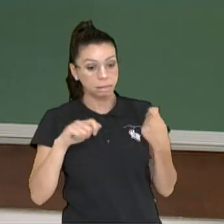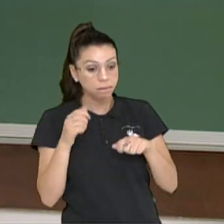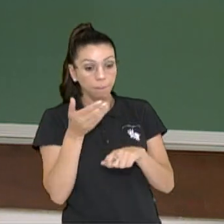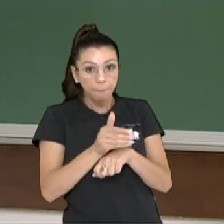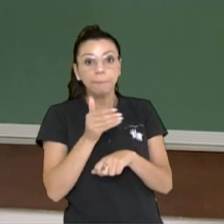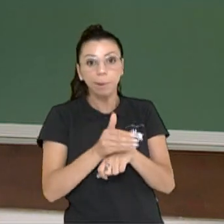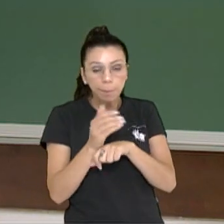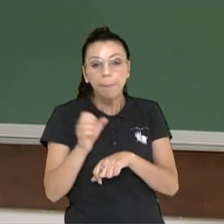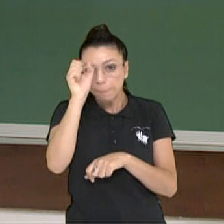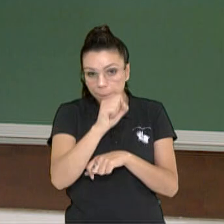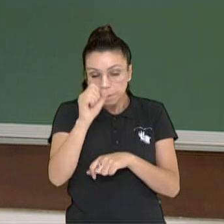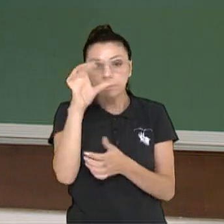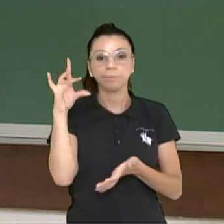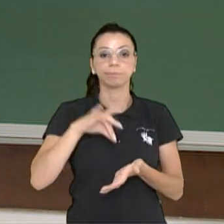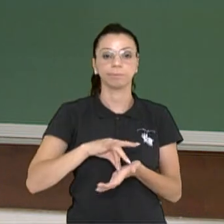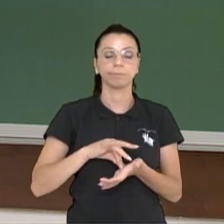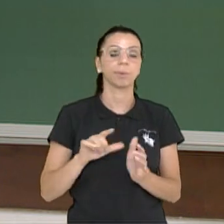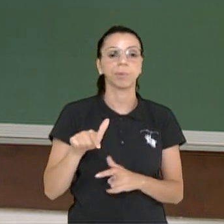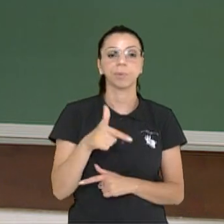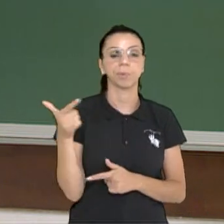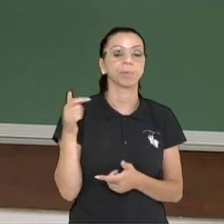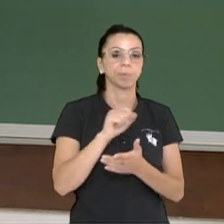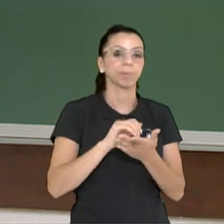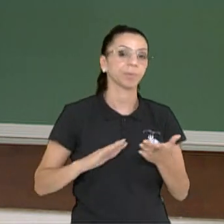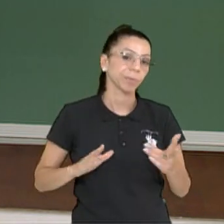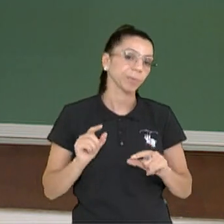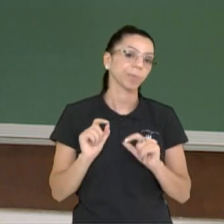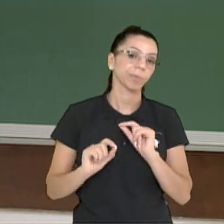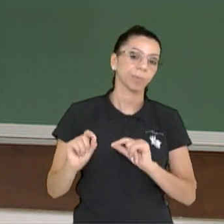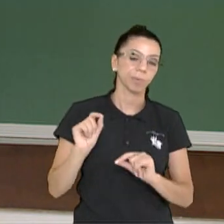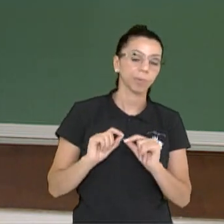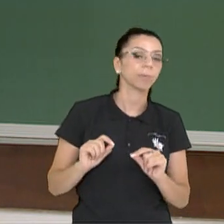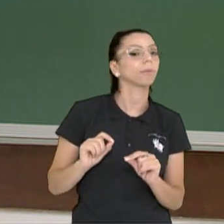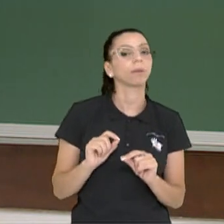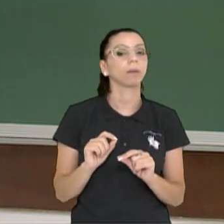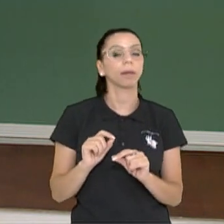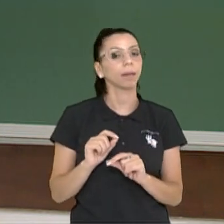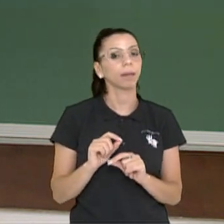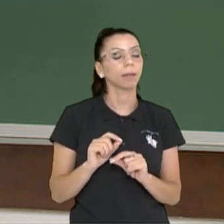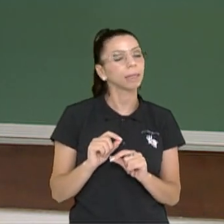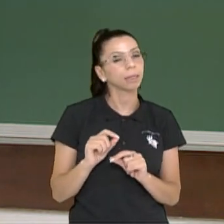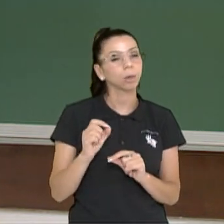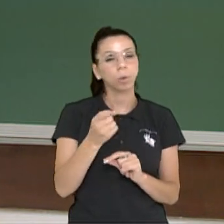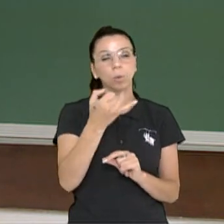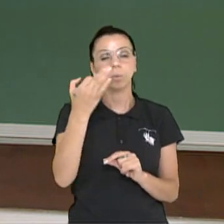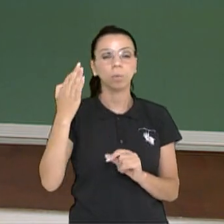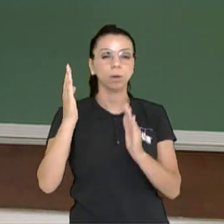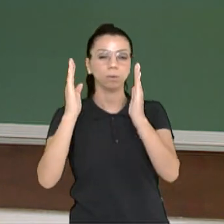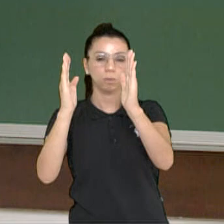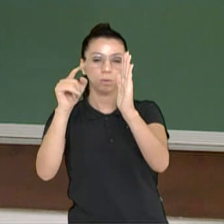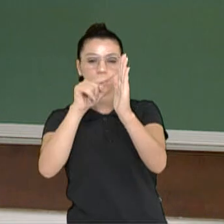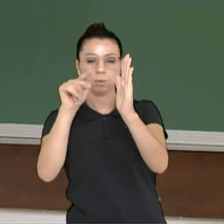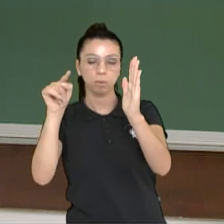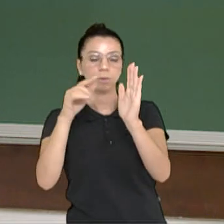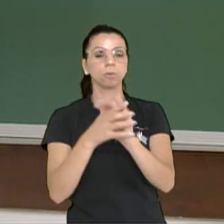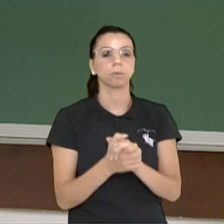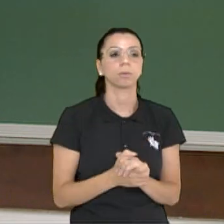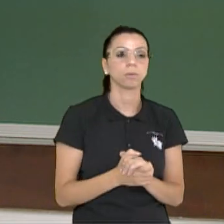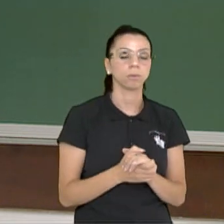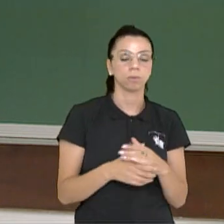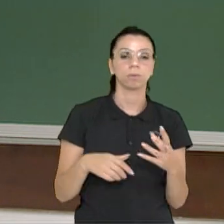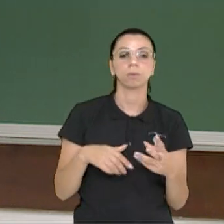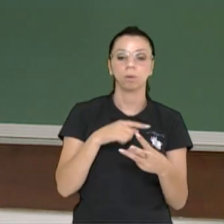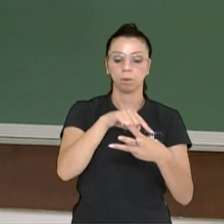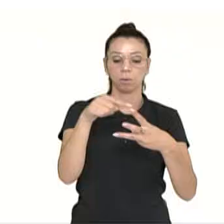um exercício que trata também das medidas de tendência central. Esse é um pouquinho diferente. Então, nos 4 primeiros